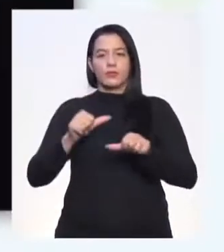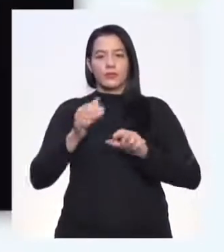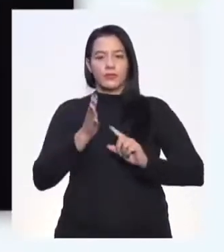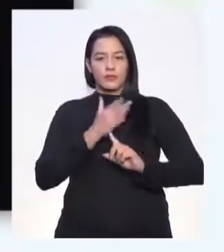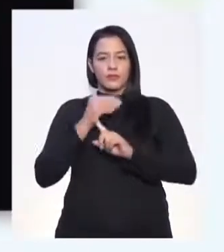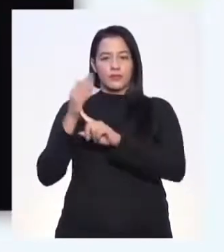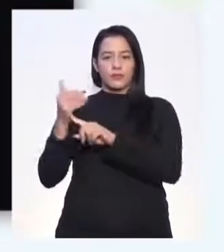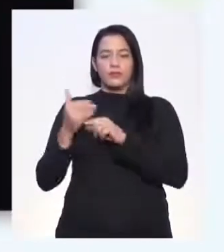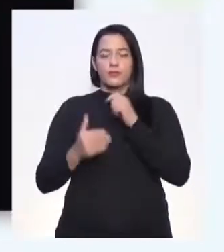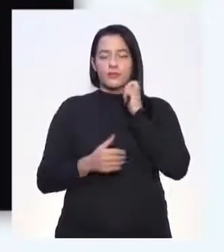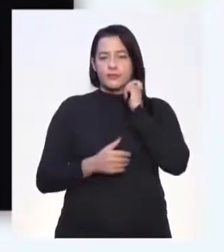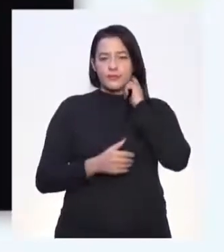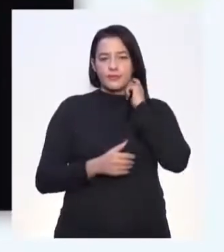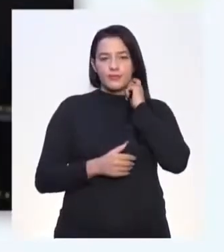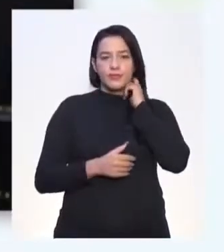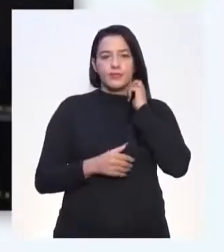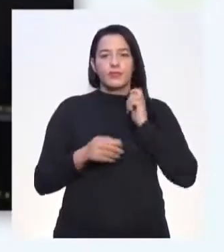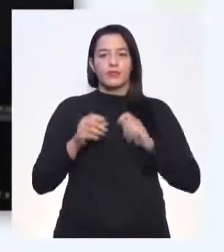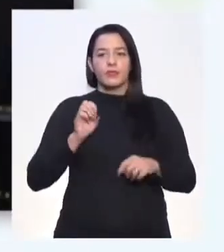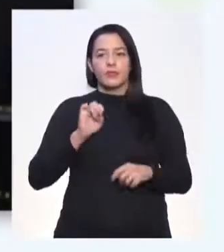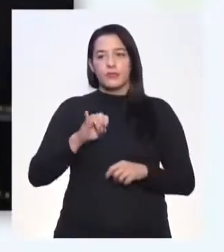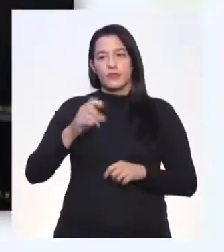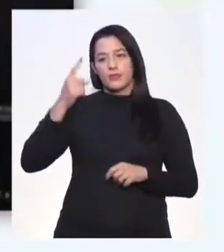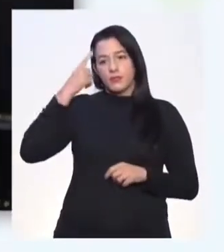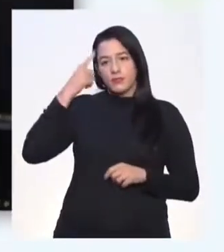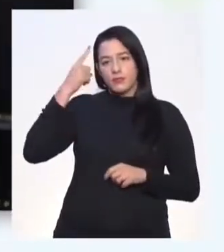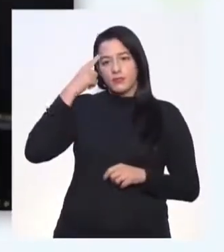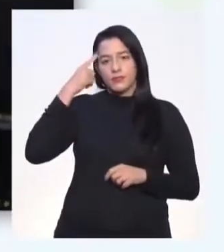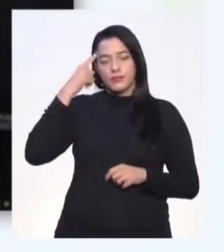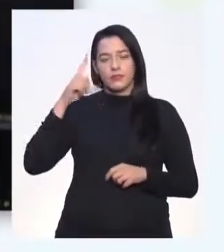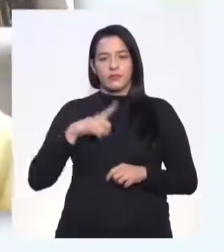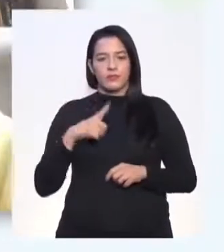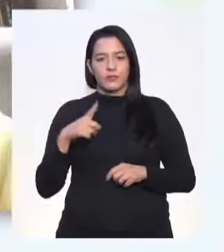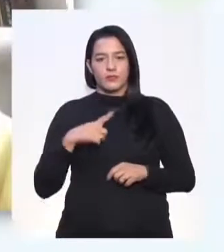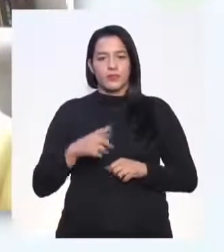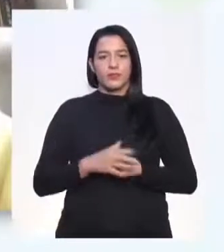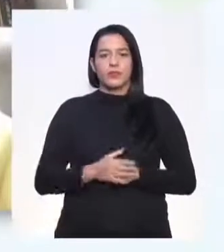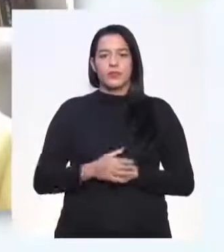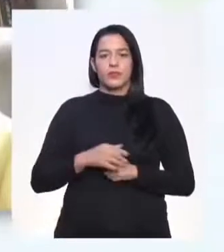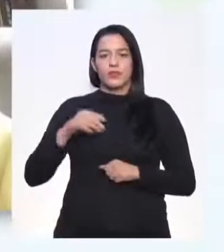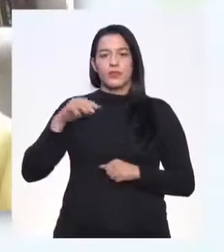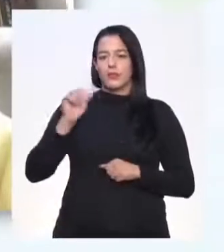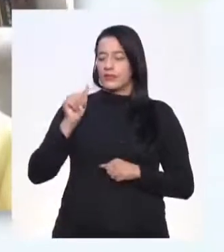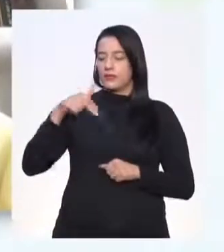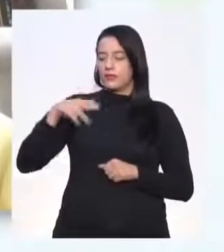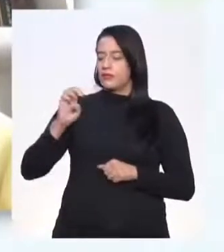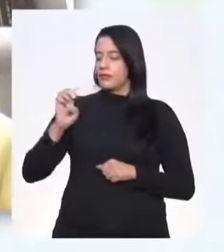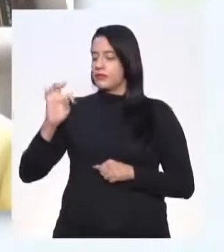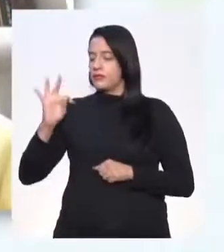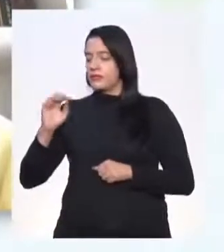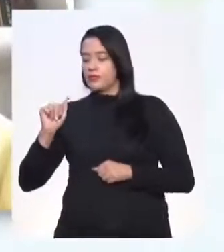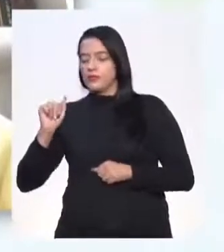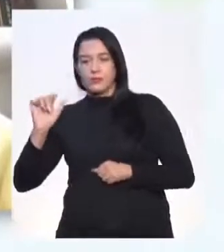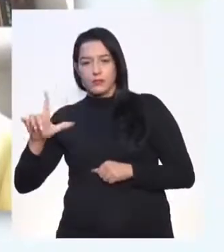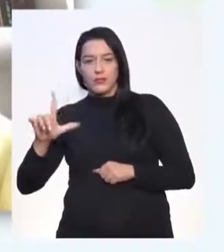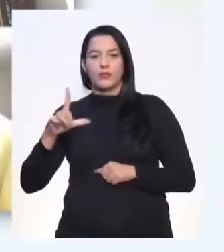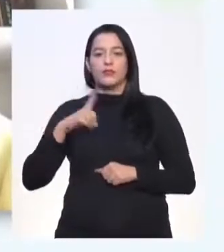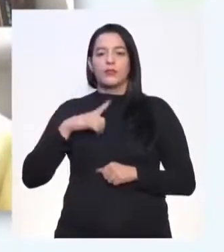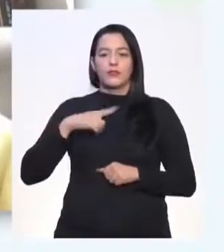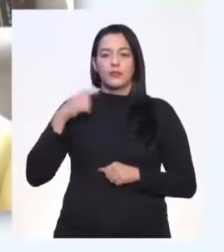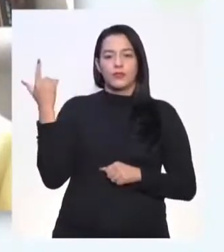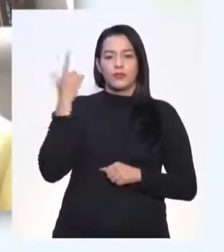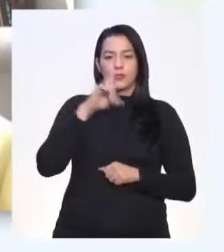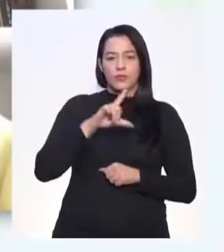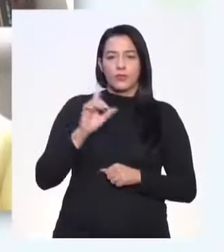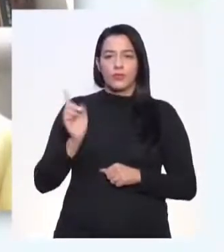no início, você tem lá um sensor gerando dados que a Anatel quer saber se vai tributar isso daí ou não. Então, essa